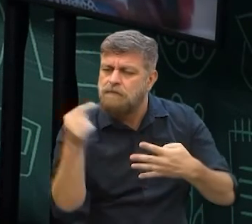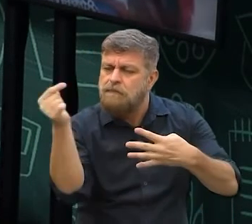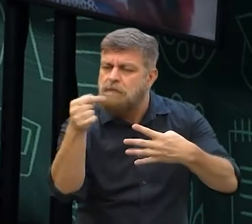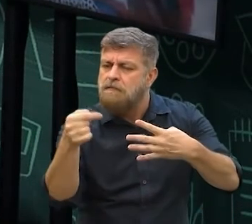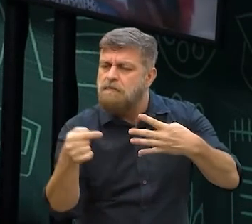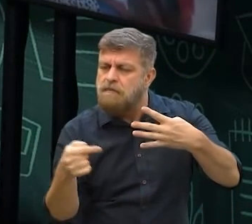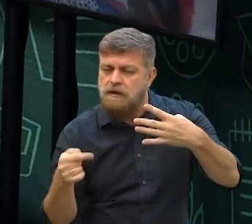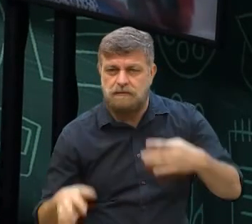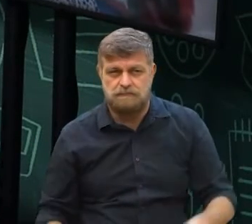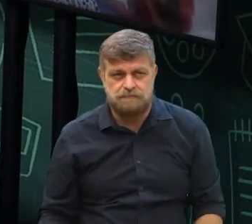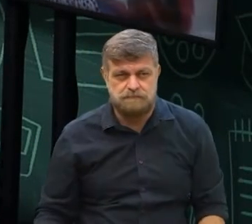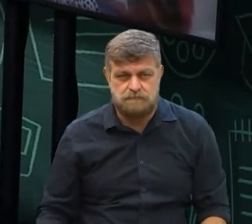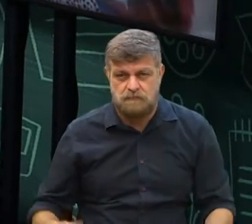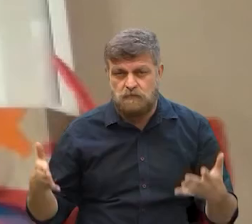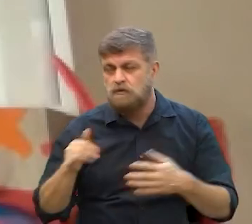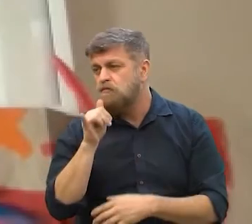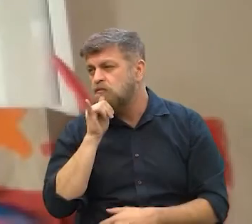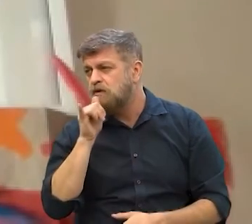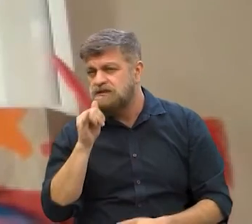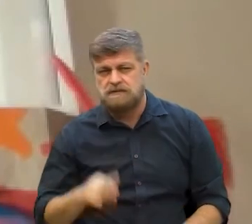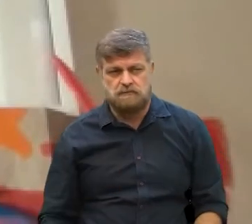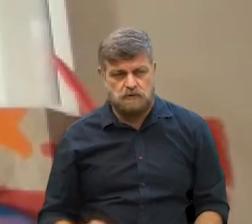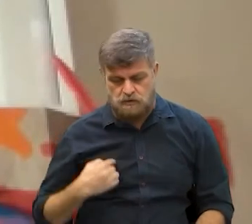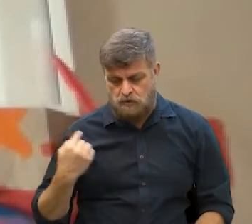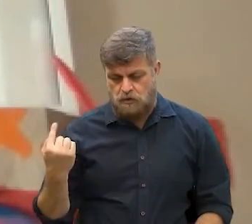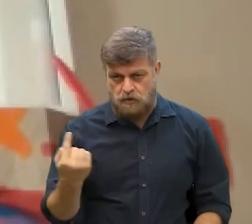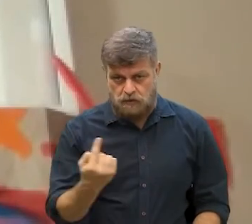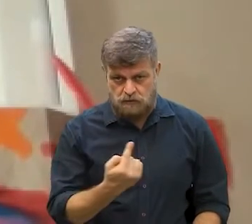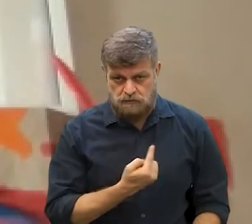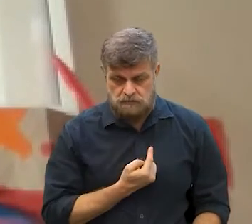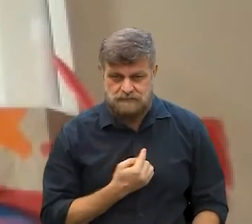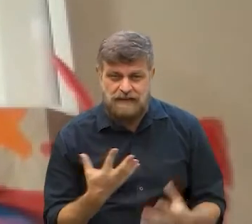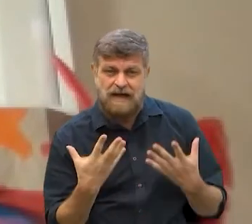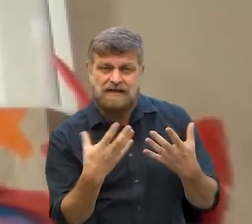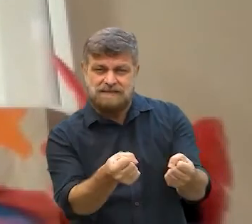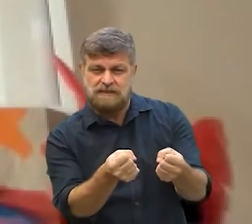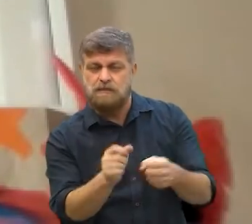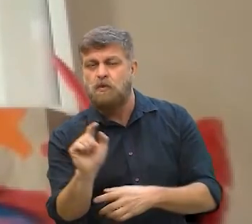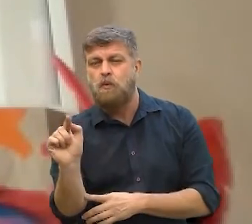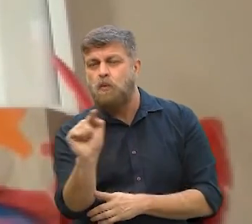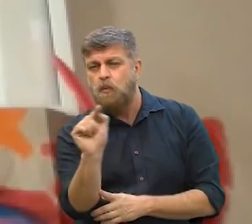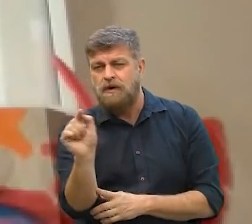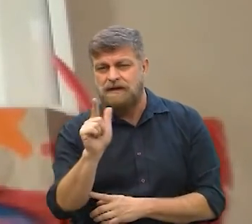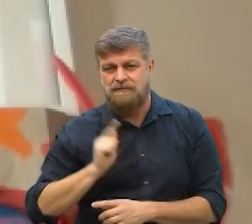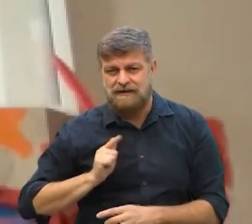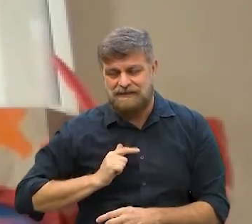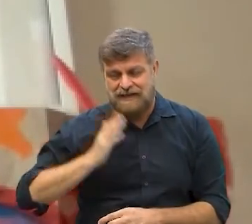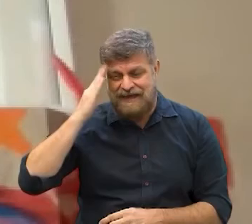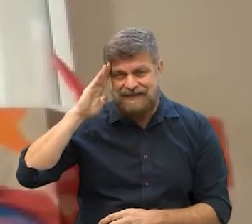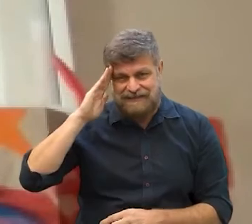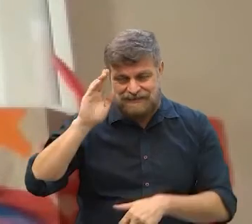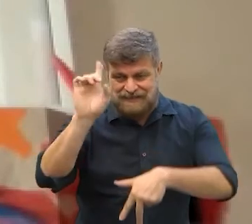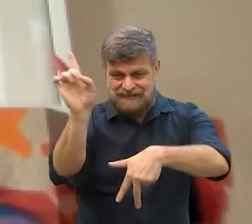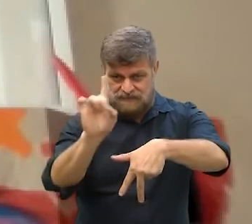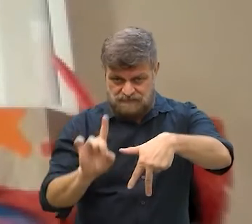tópicos. Tá. Hoje, por exemplo, nós estamos adotando para interpretar a deficiência,